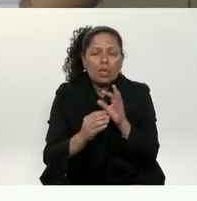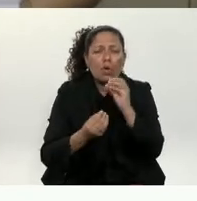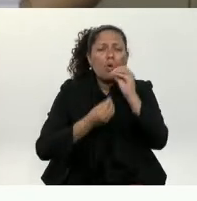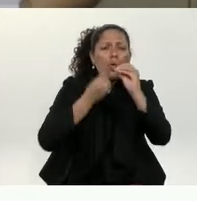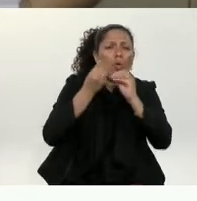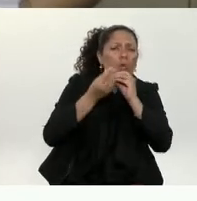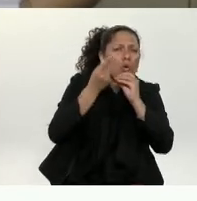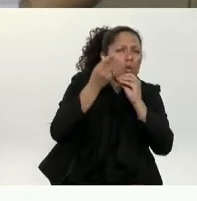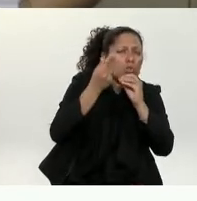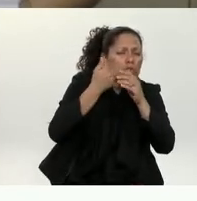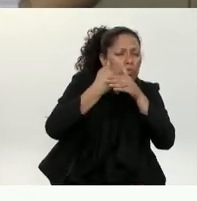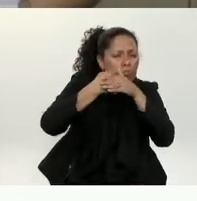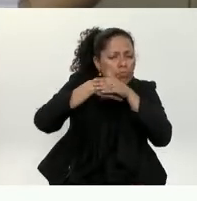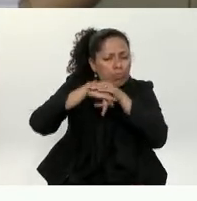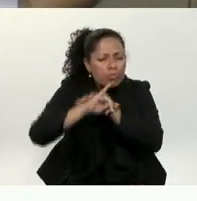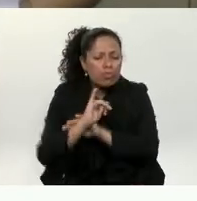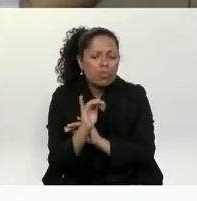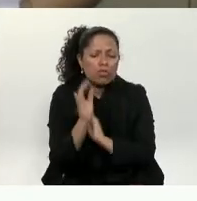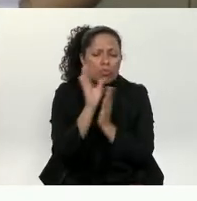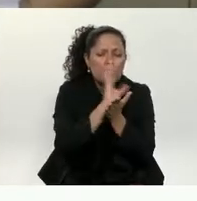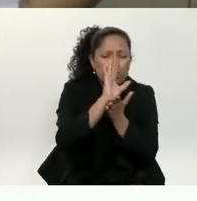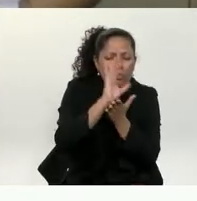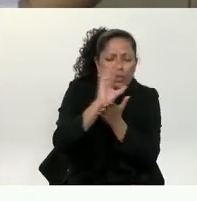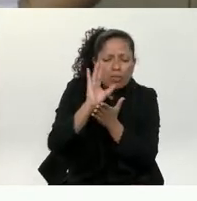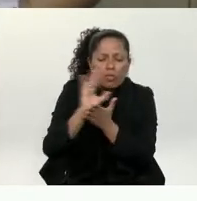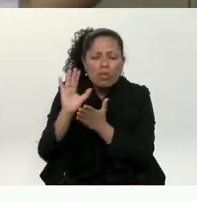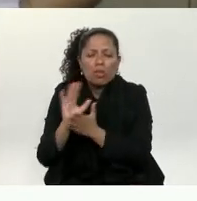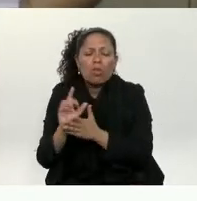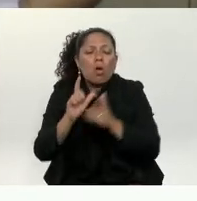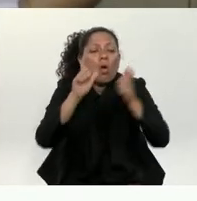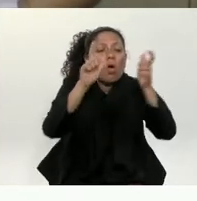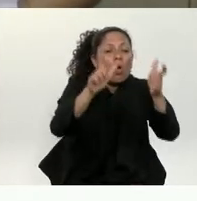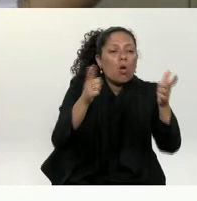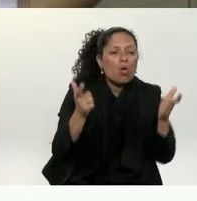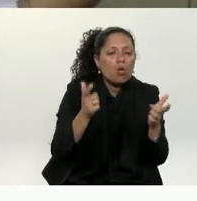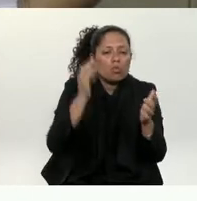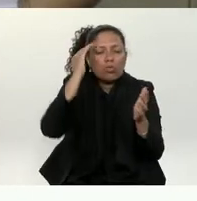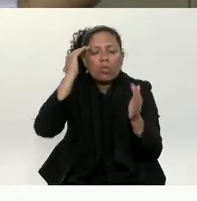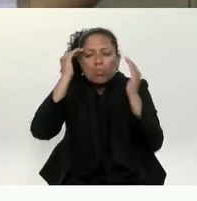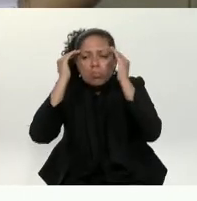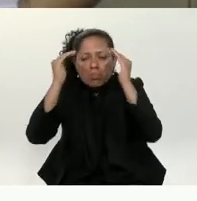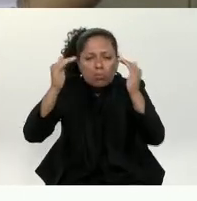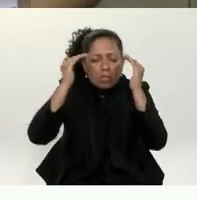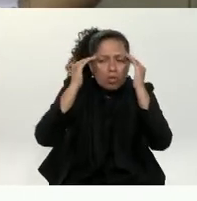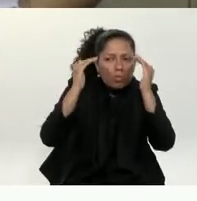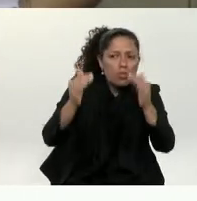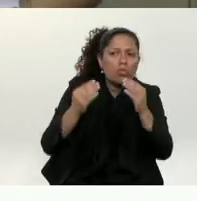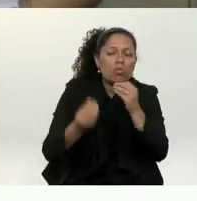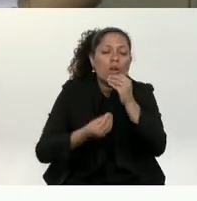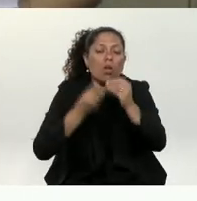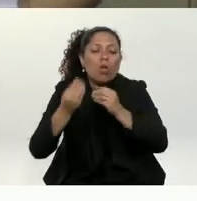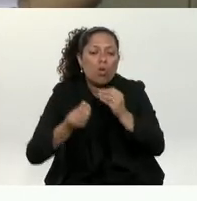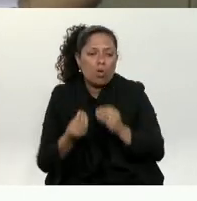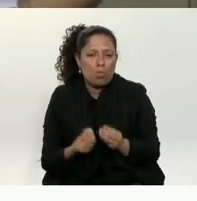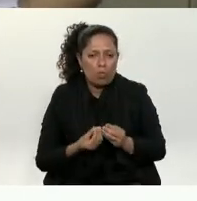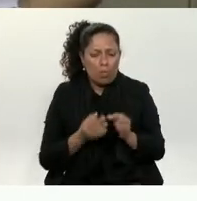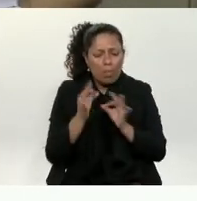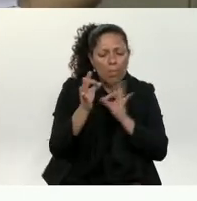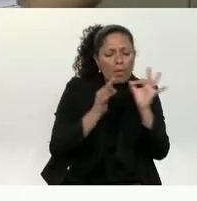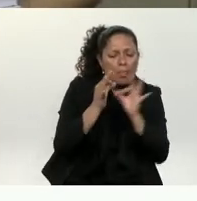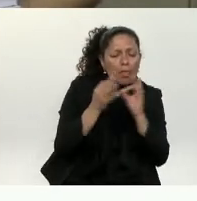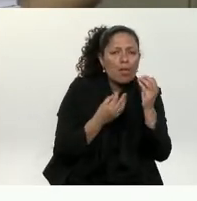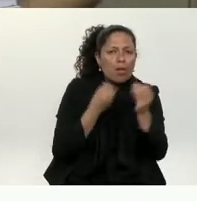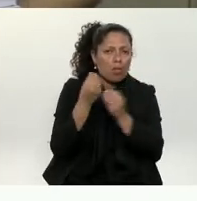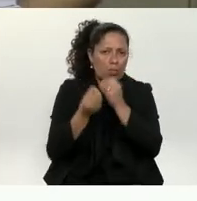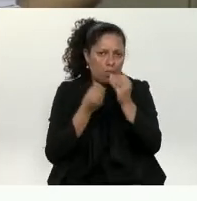qual arcabouço legal e infralegal a ser respeitado, esses investimentos ocorrerão. E